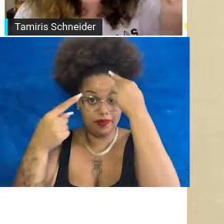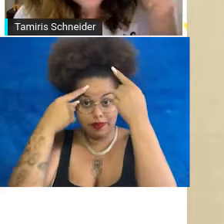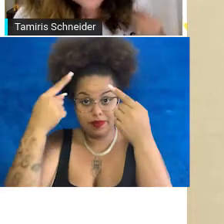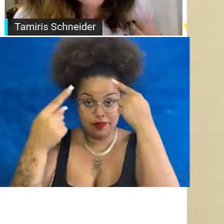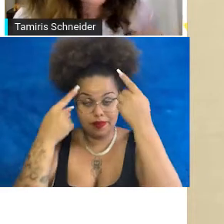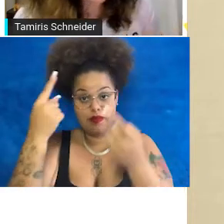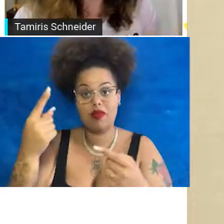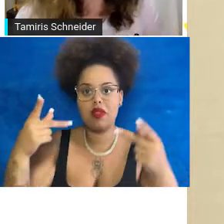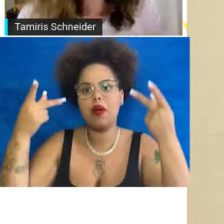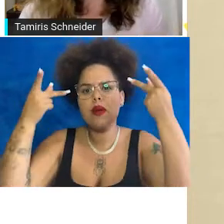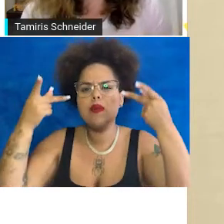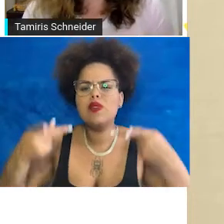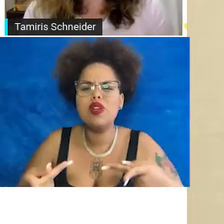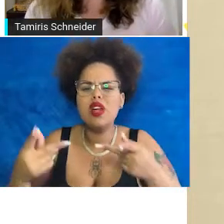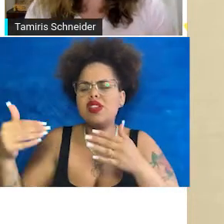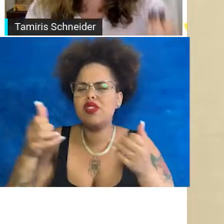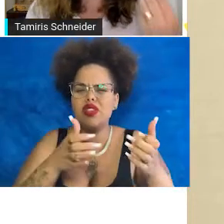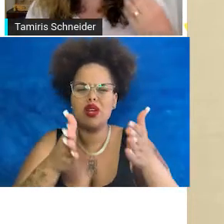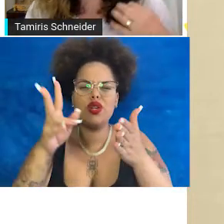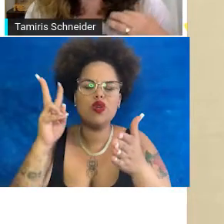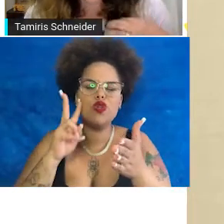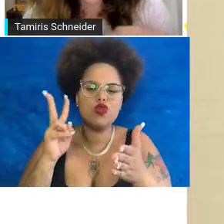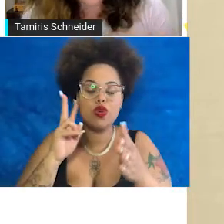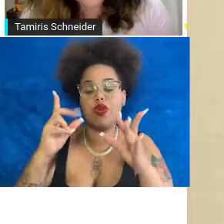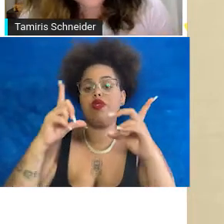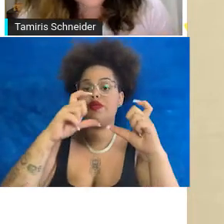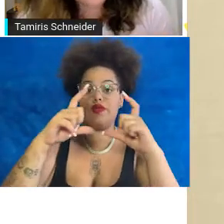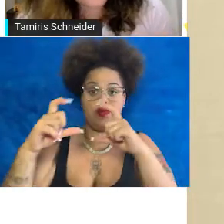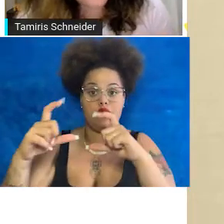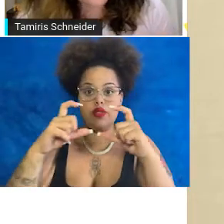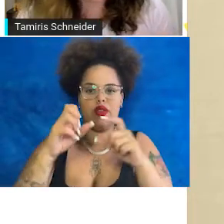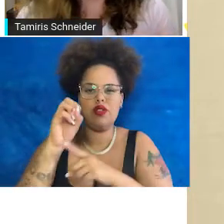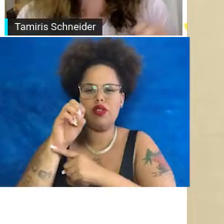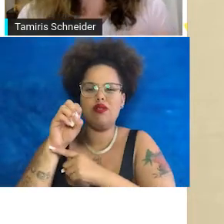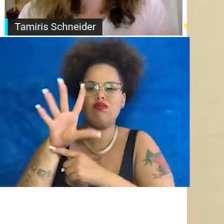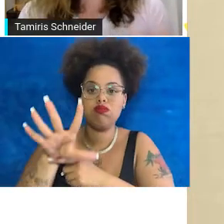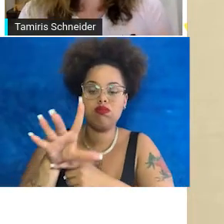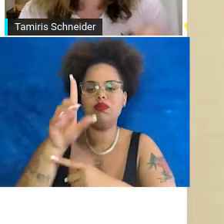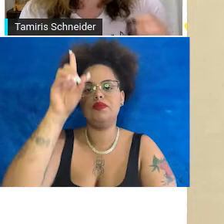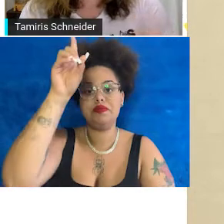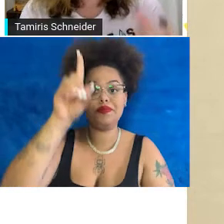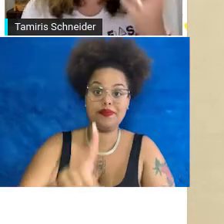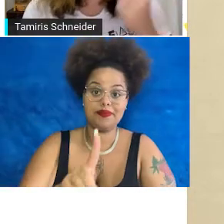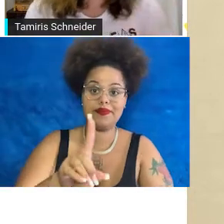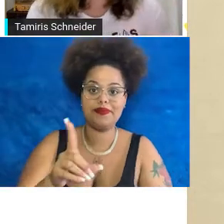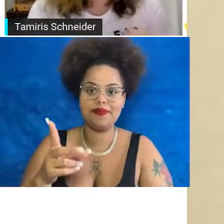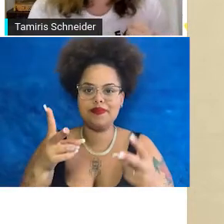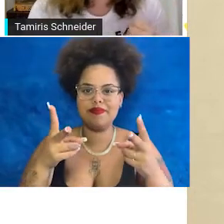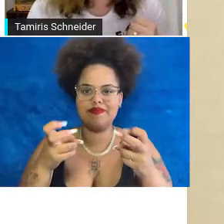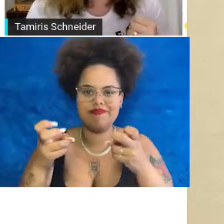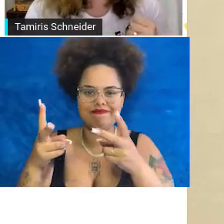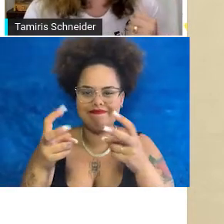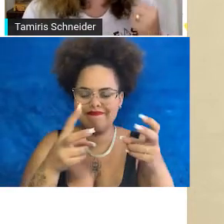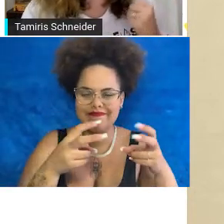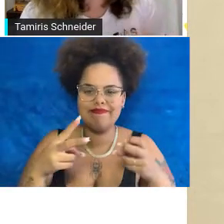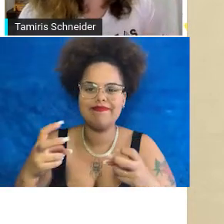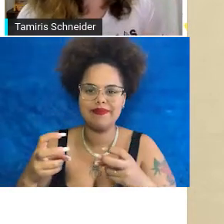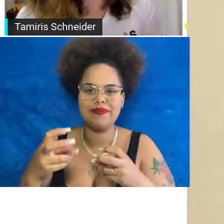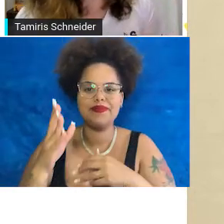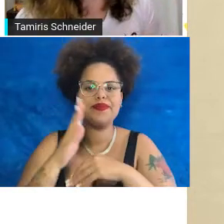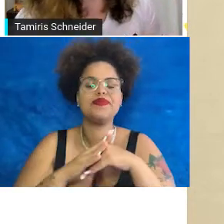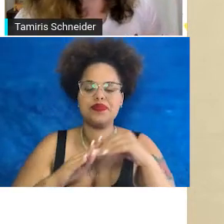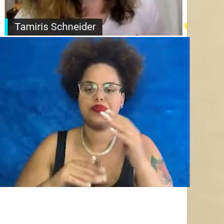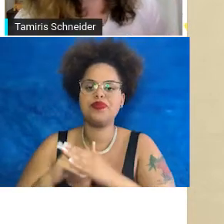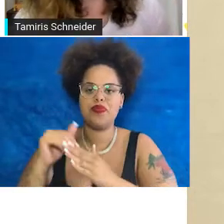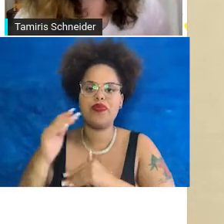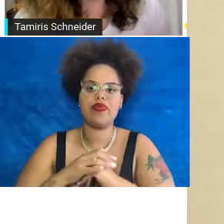que os personagens trilhem suas histórias, o fotógrafo as ilumine e o diretor as capte com